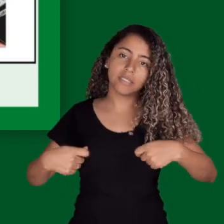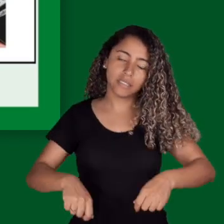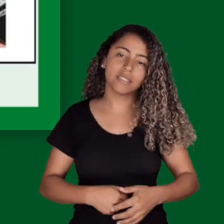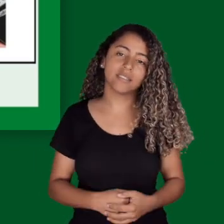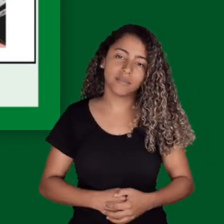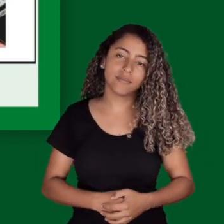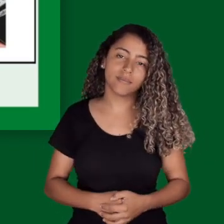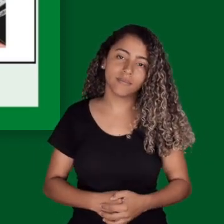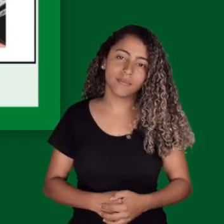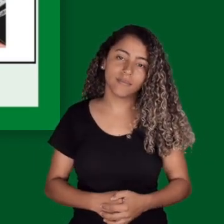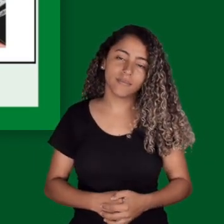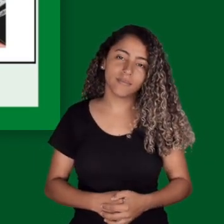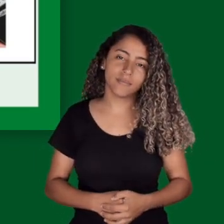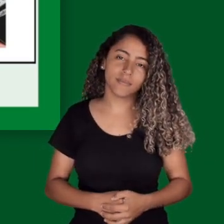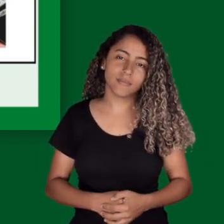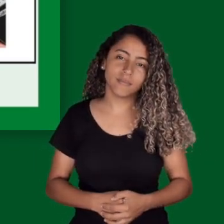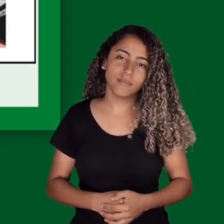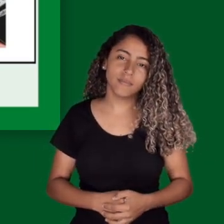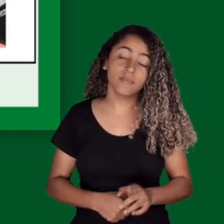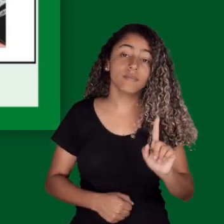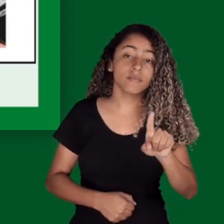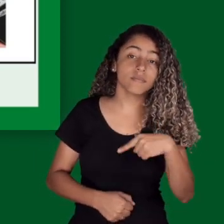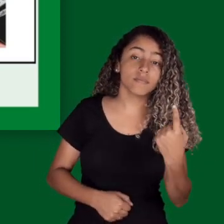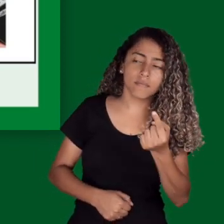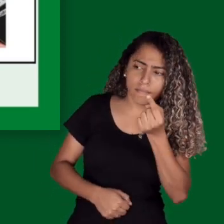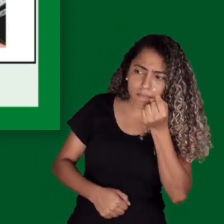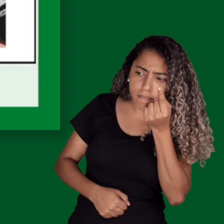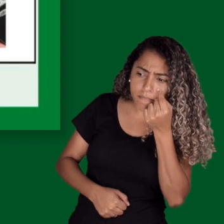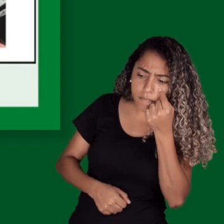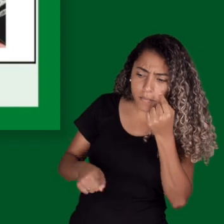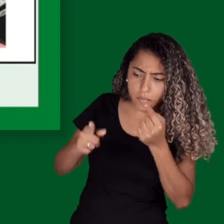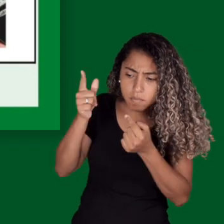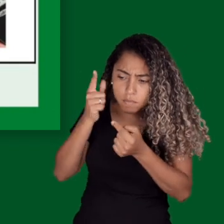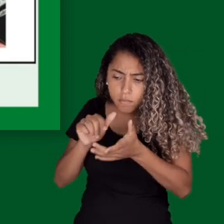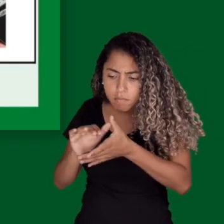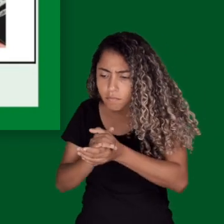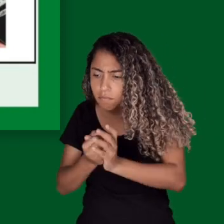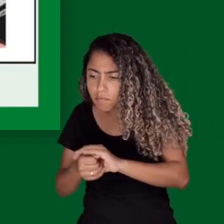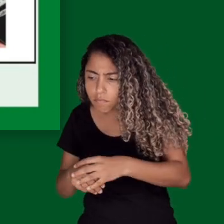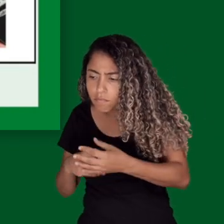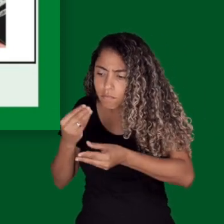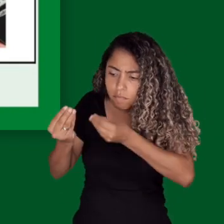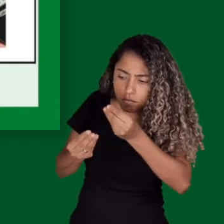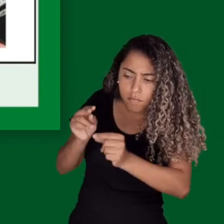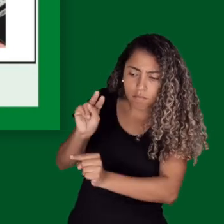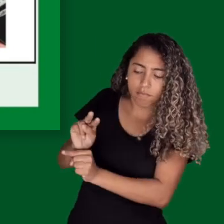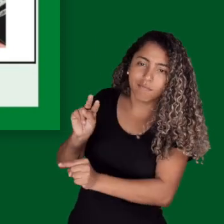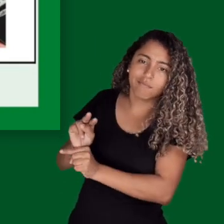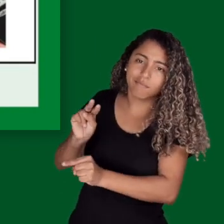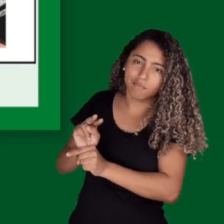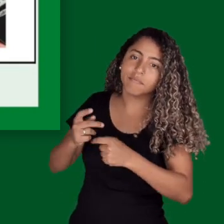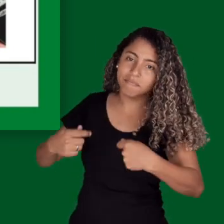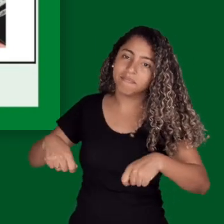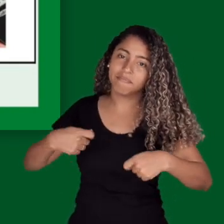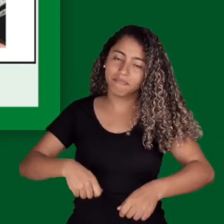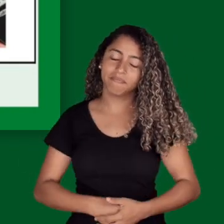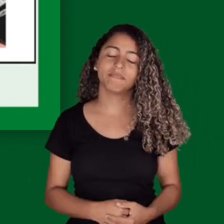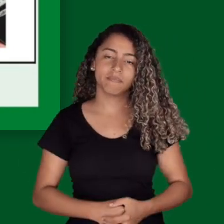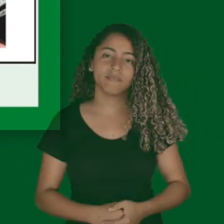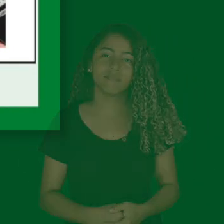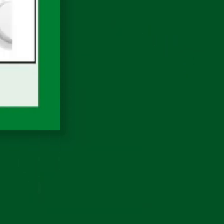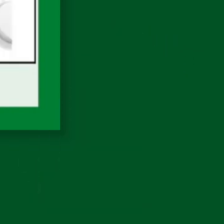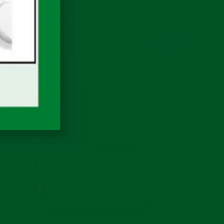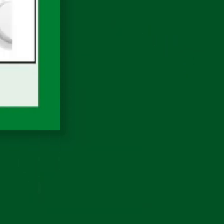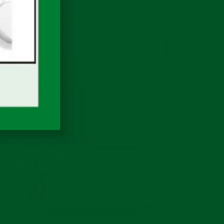procedimento, e a gente precisa checar se esses cuidados eles estão sendo feitos na prática.